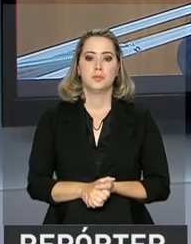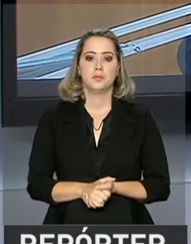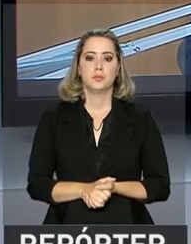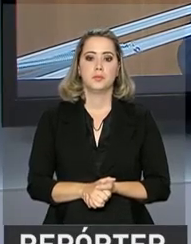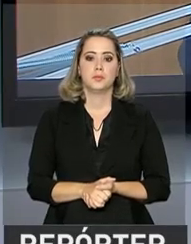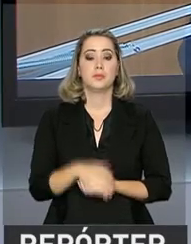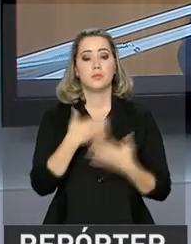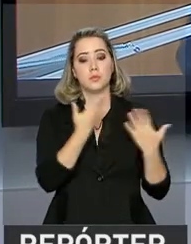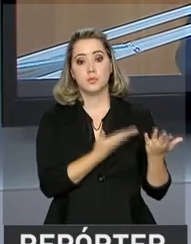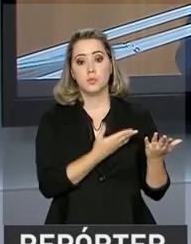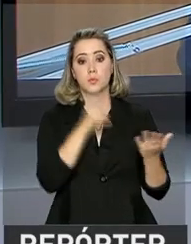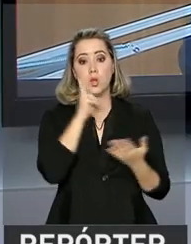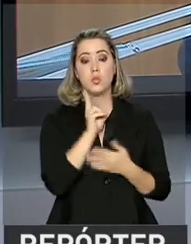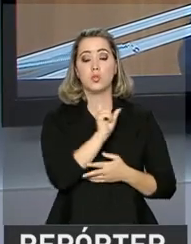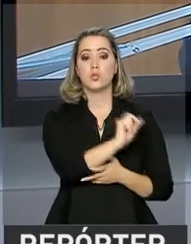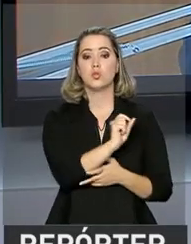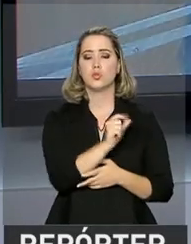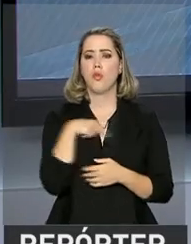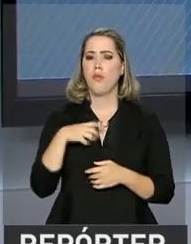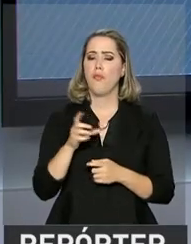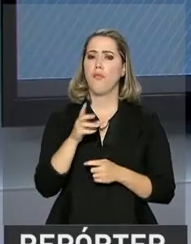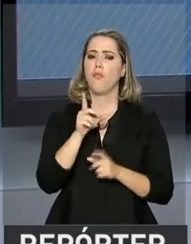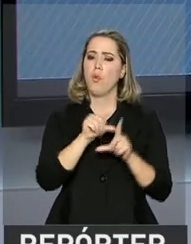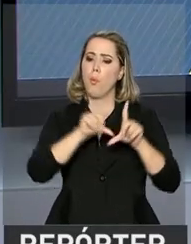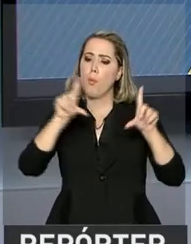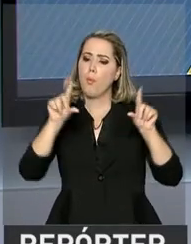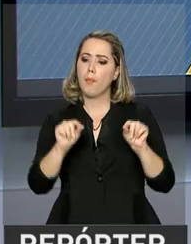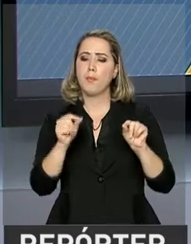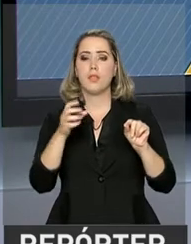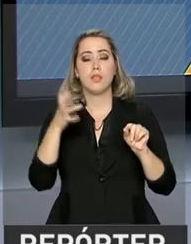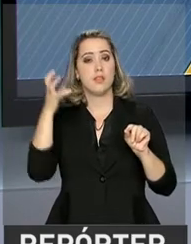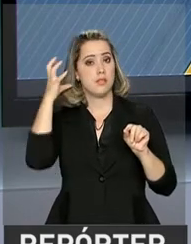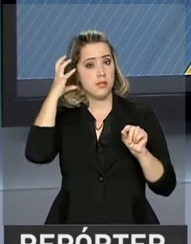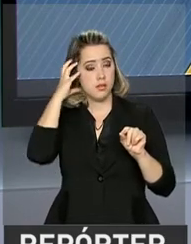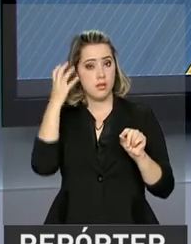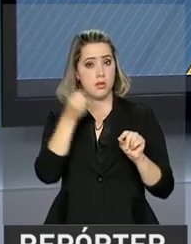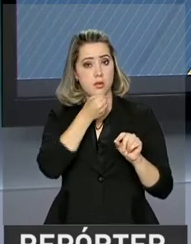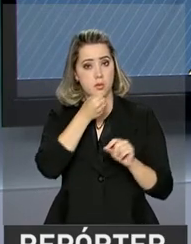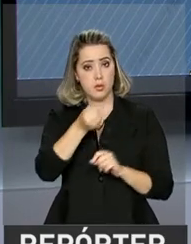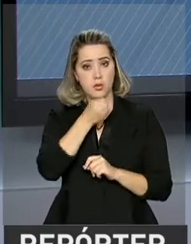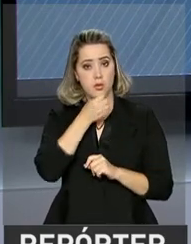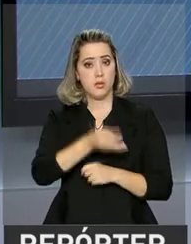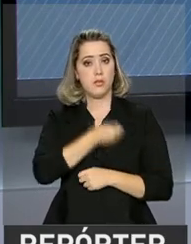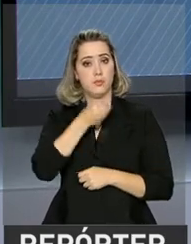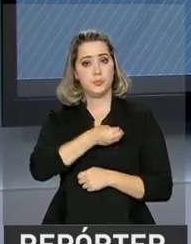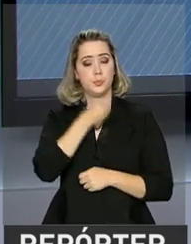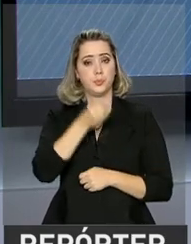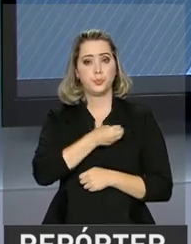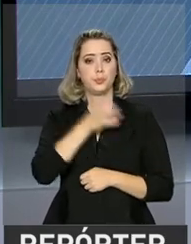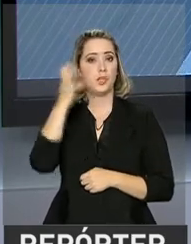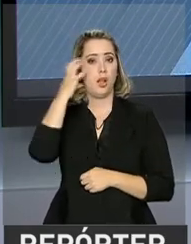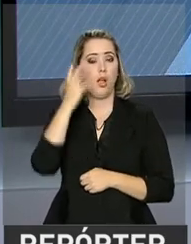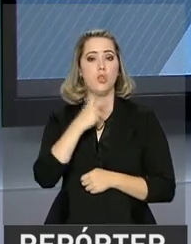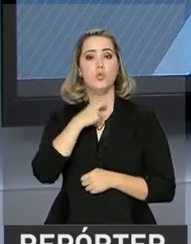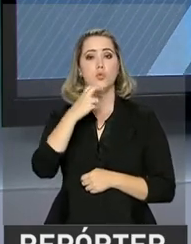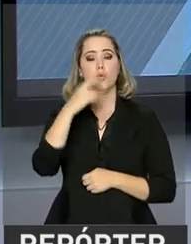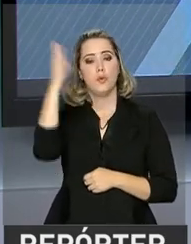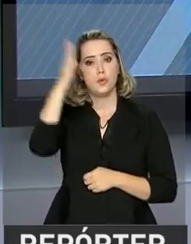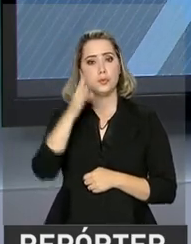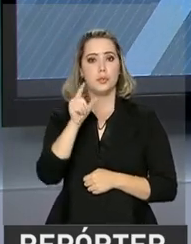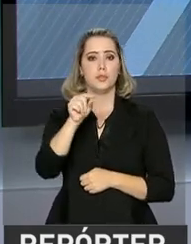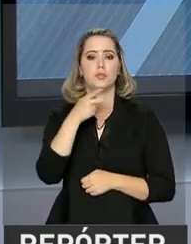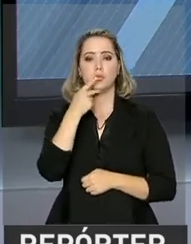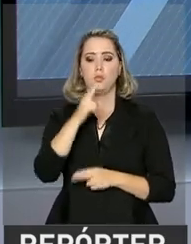gente acompanhou um trecho da entrevista do ministro gilberto kassab ao vivo na voz do brasil ele falou sobre o lançamento